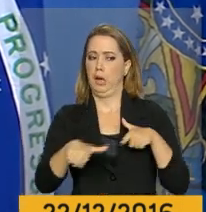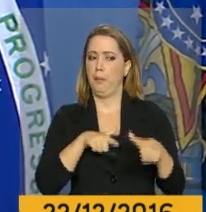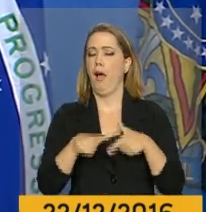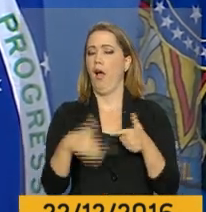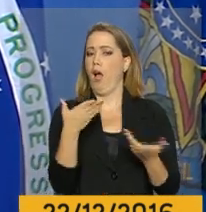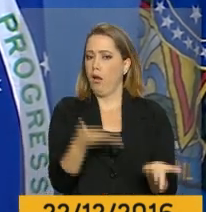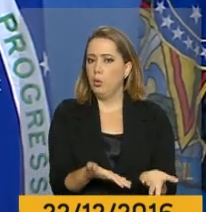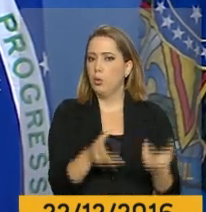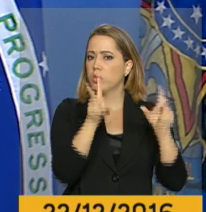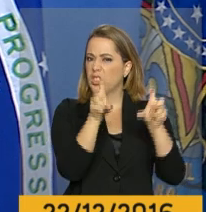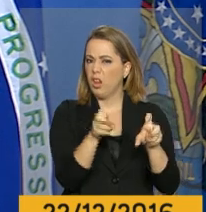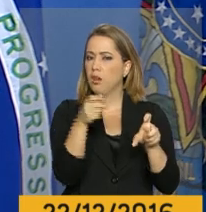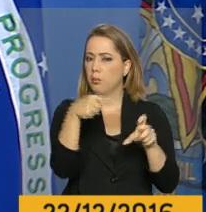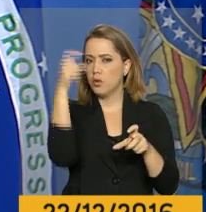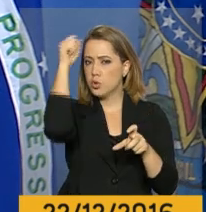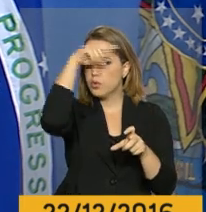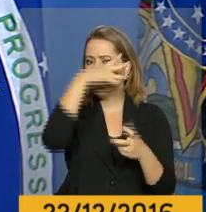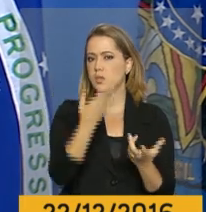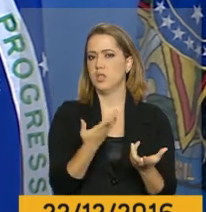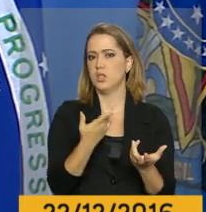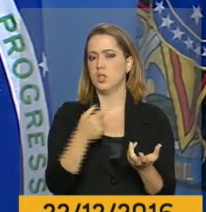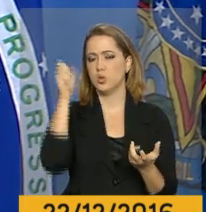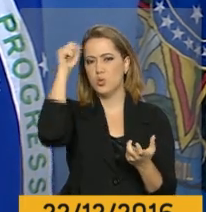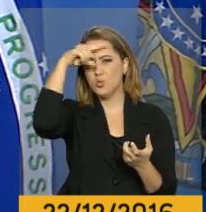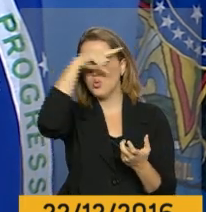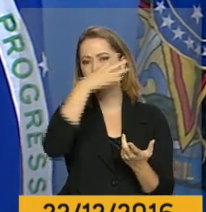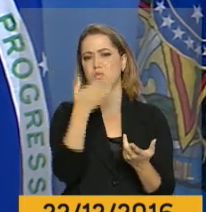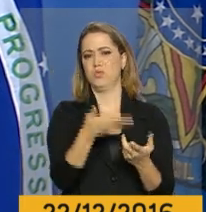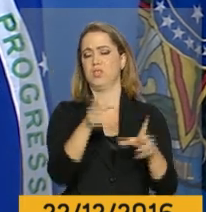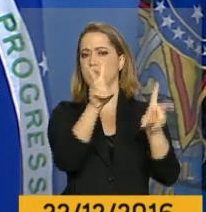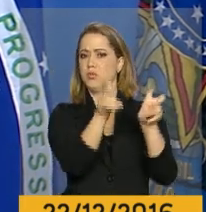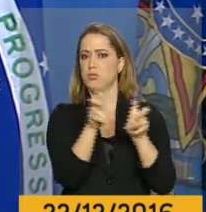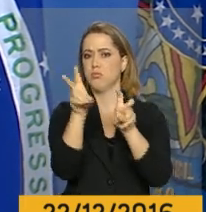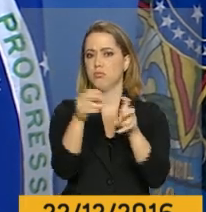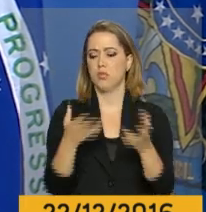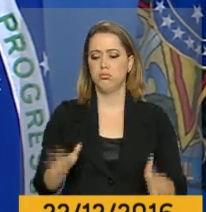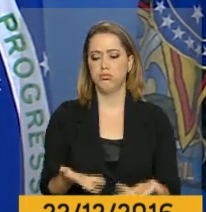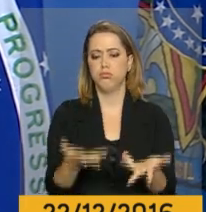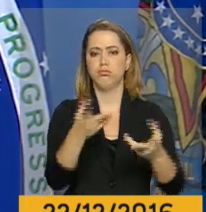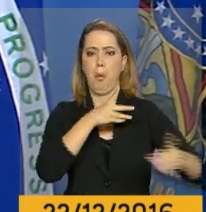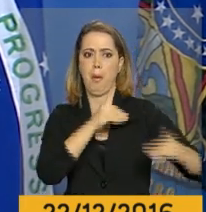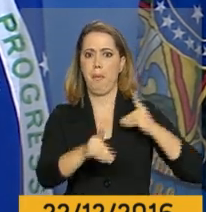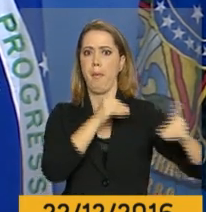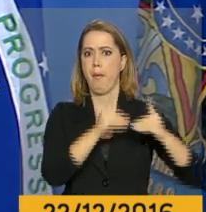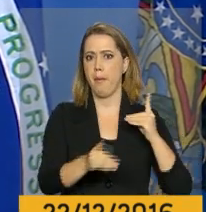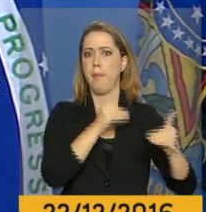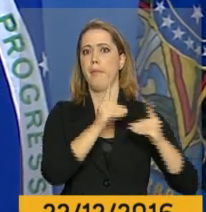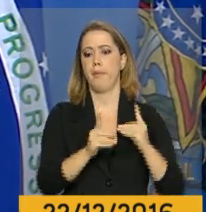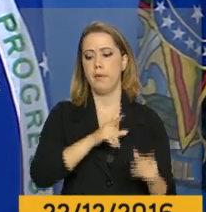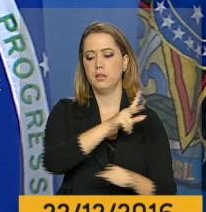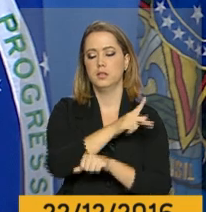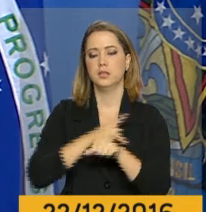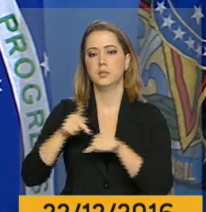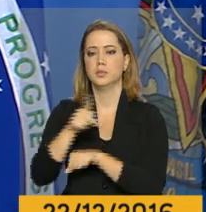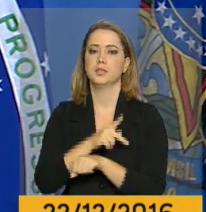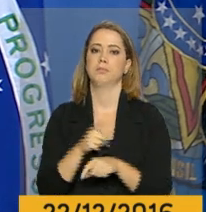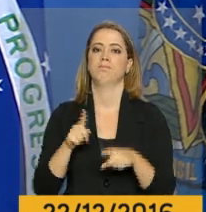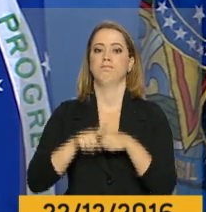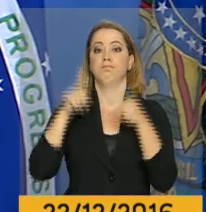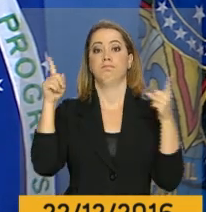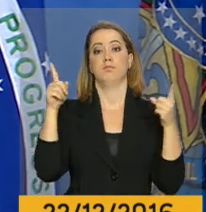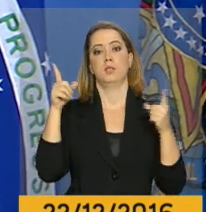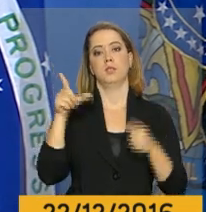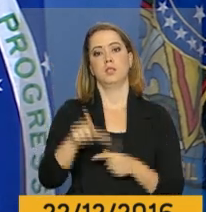porque esta matéria é muito polêmica, vai gerar os maiores conflitos no país. Mas eu tinha